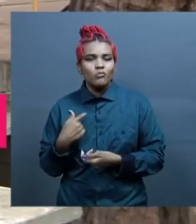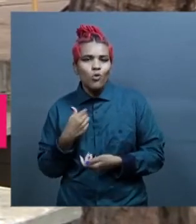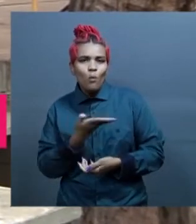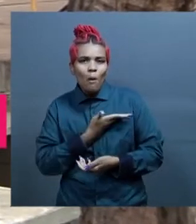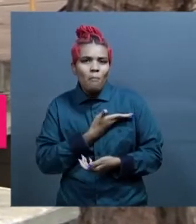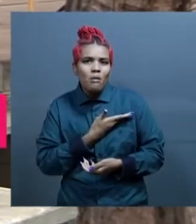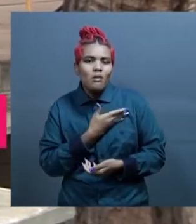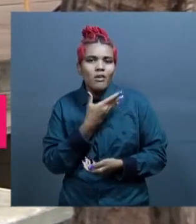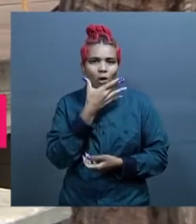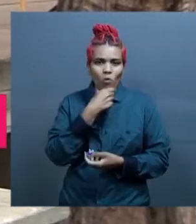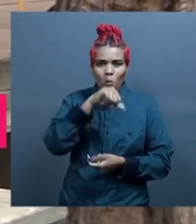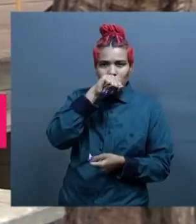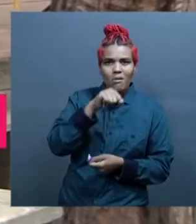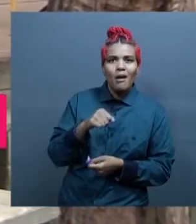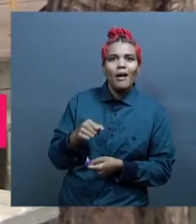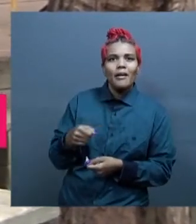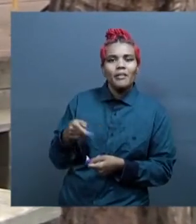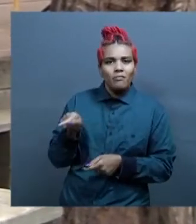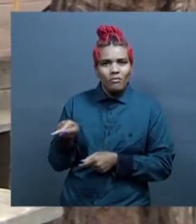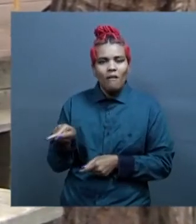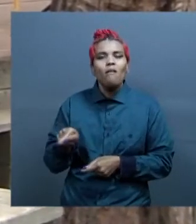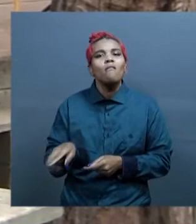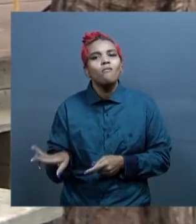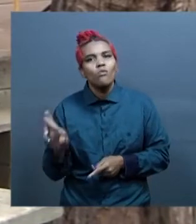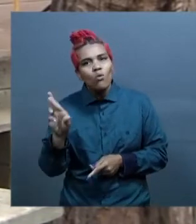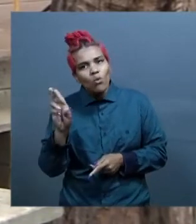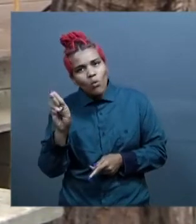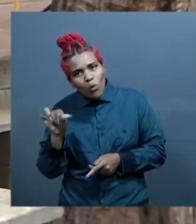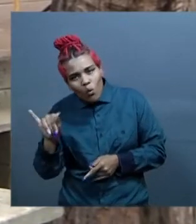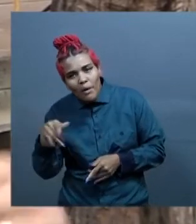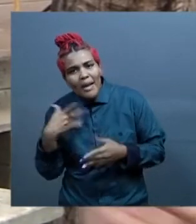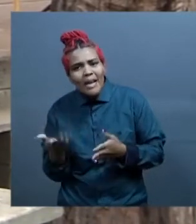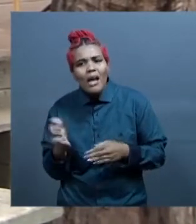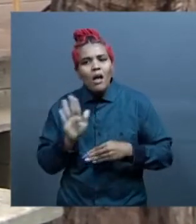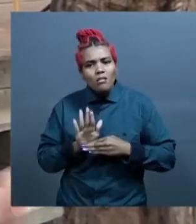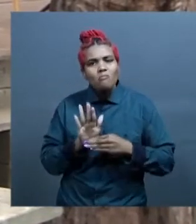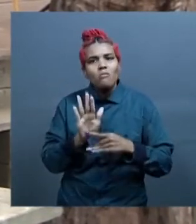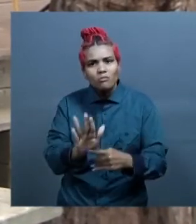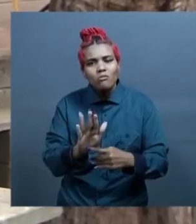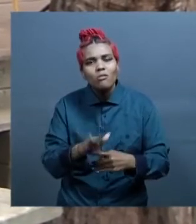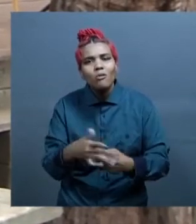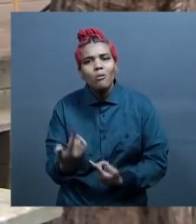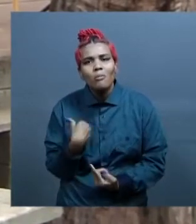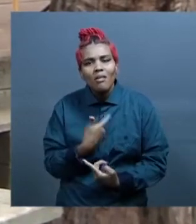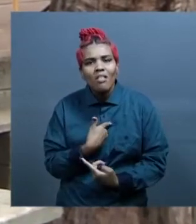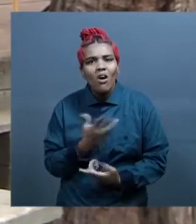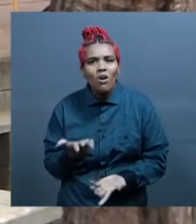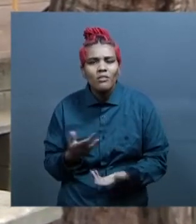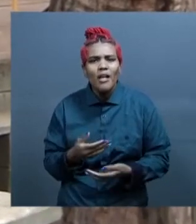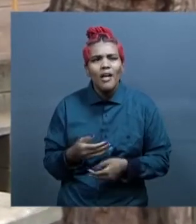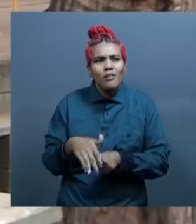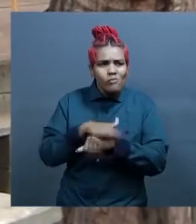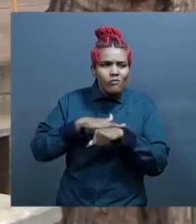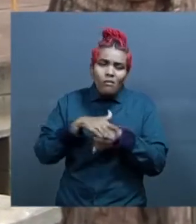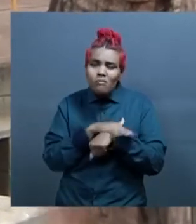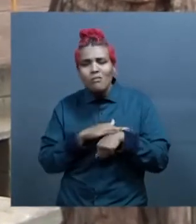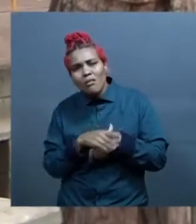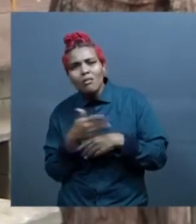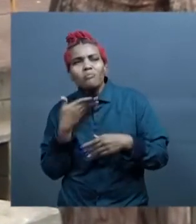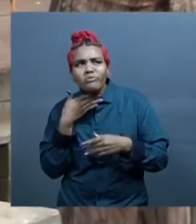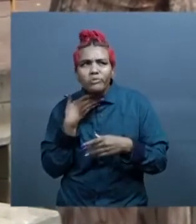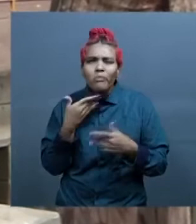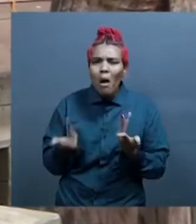longos anos ele apresentou para a gente o projeto 16 uma conversa informal começou isso e é muito